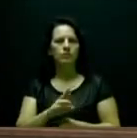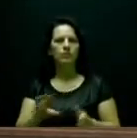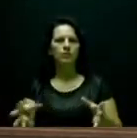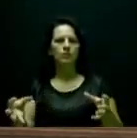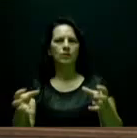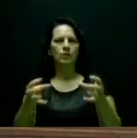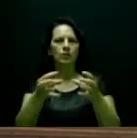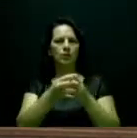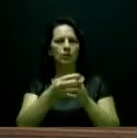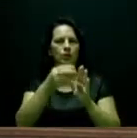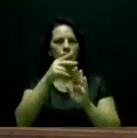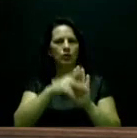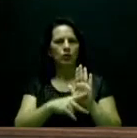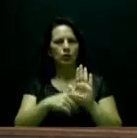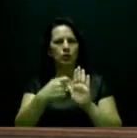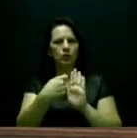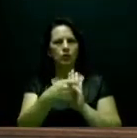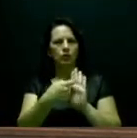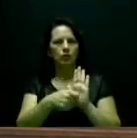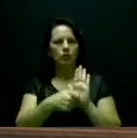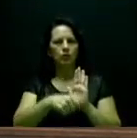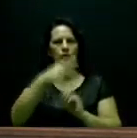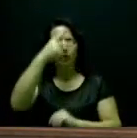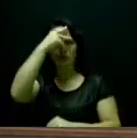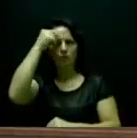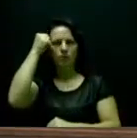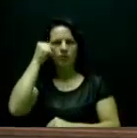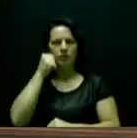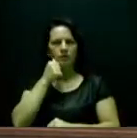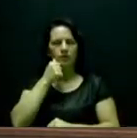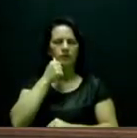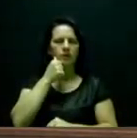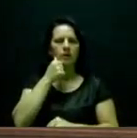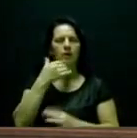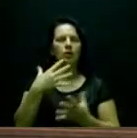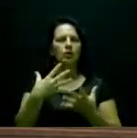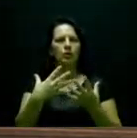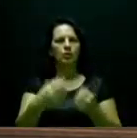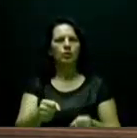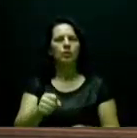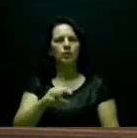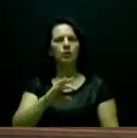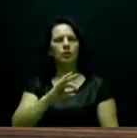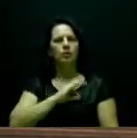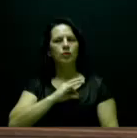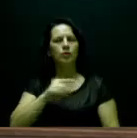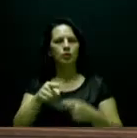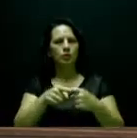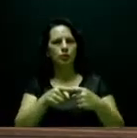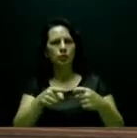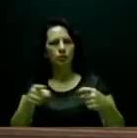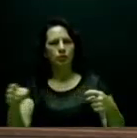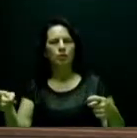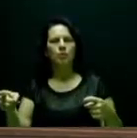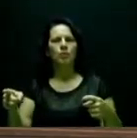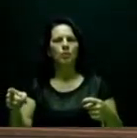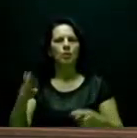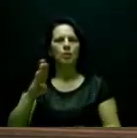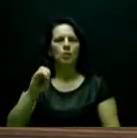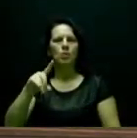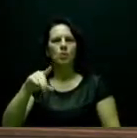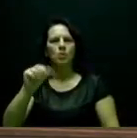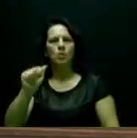Chega a estas comissões projeto de lei de autoria excelentíssima prefeita municipal que autoriza o Poder Executivo a prorrogar o Bolsa Moradia instituído pela Lei